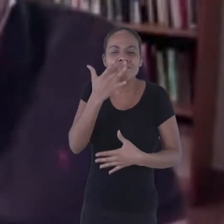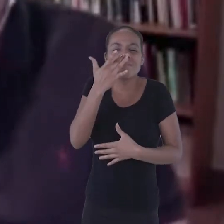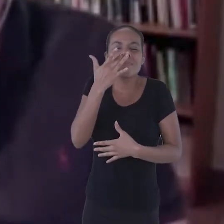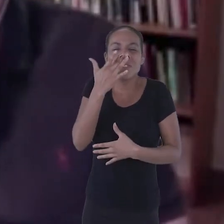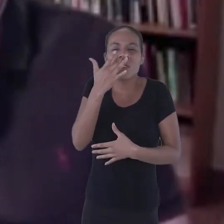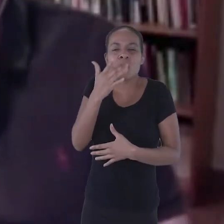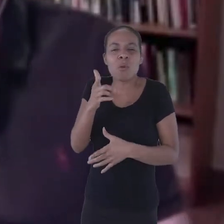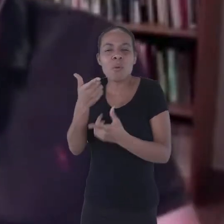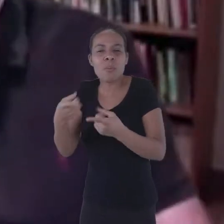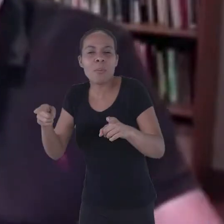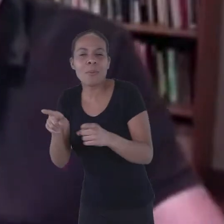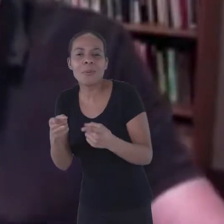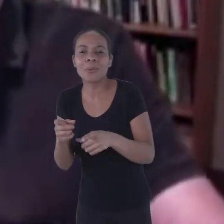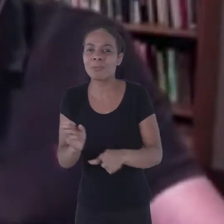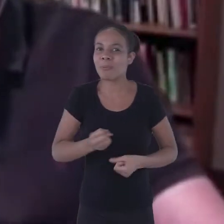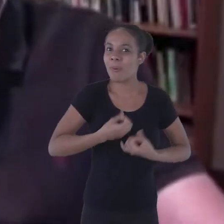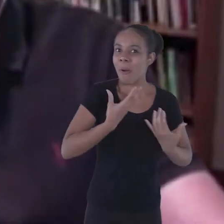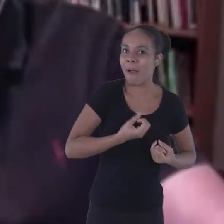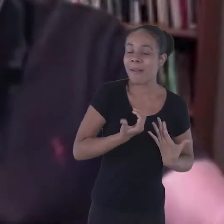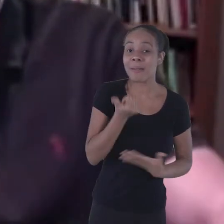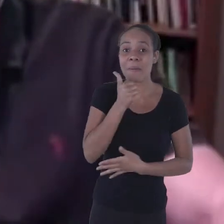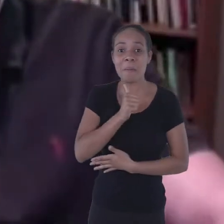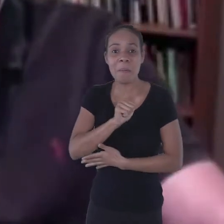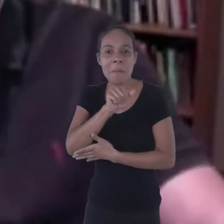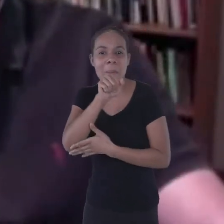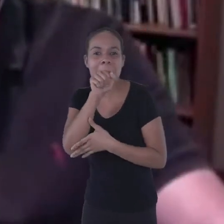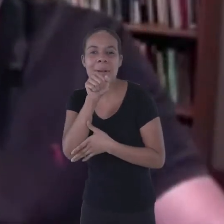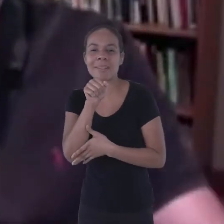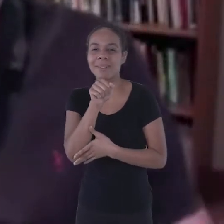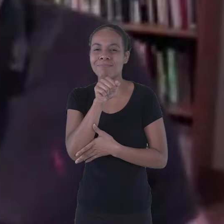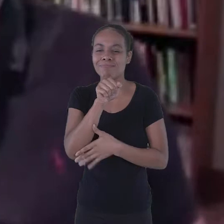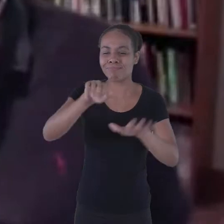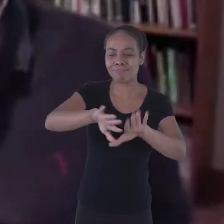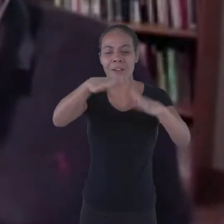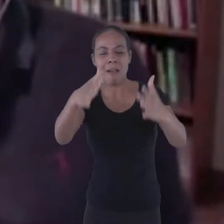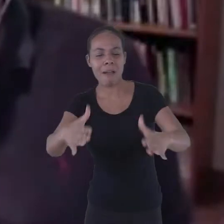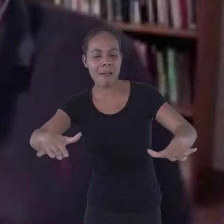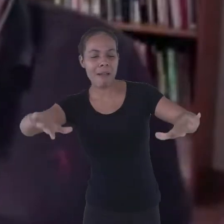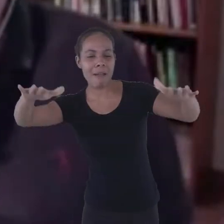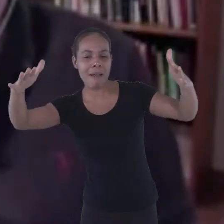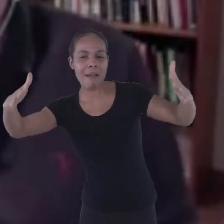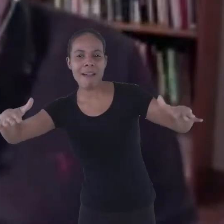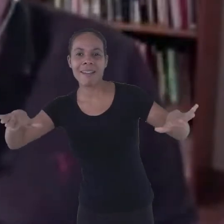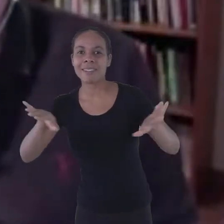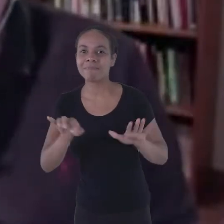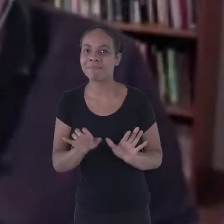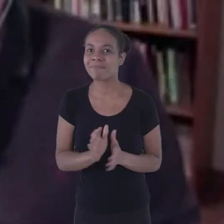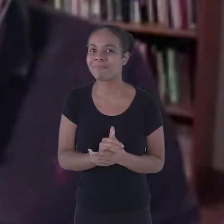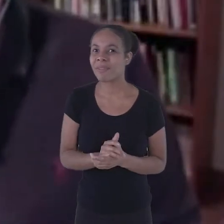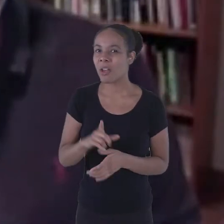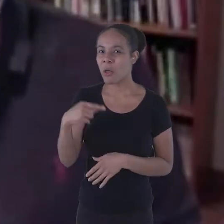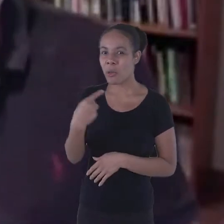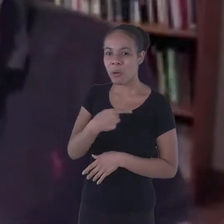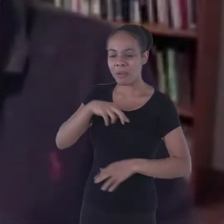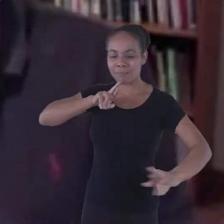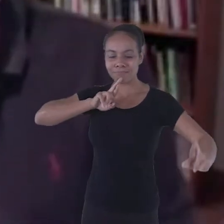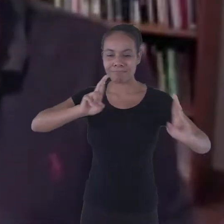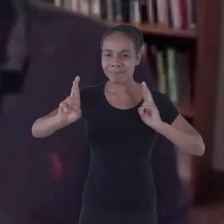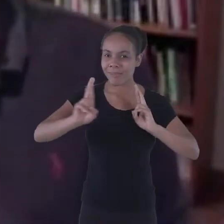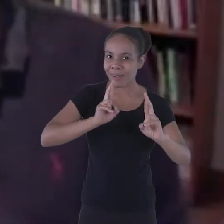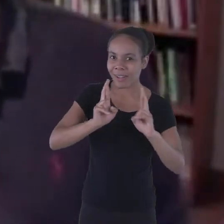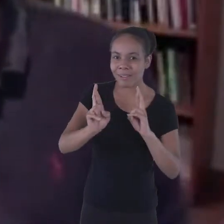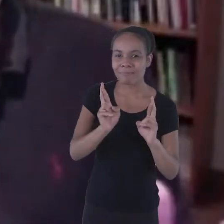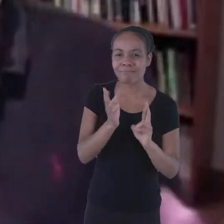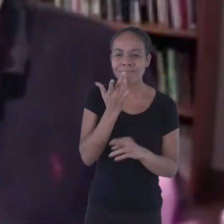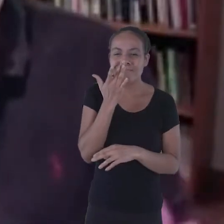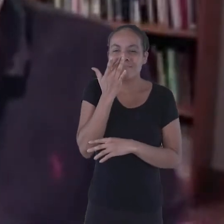dos mares e das marés, controladora dos cios. Tínhamos uma relação íntima e direta,